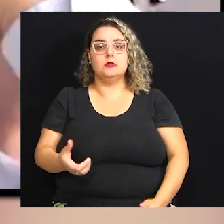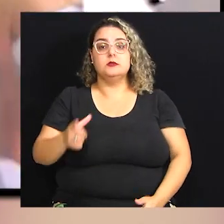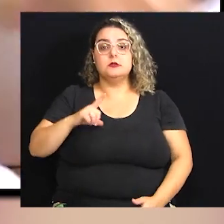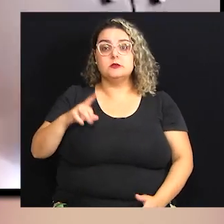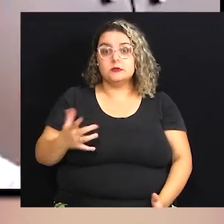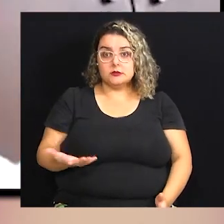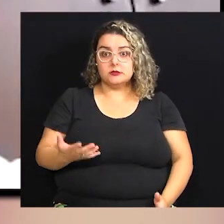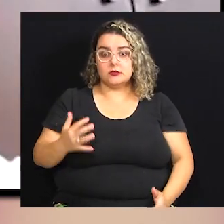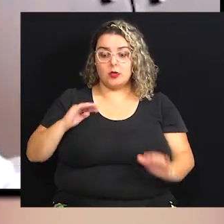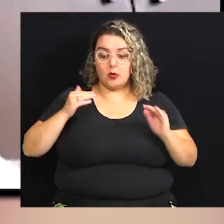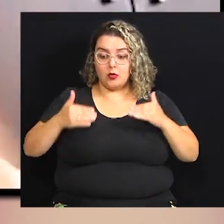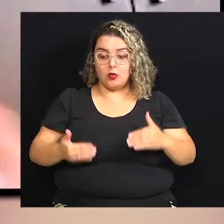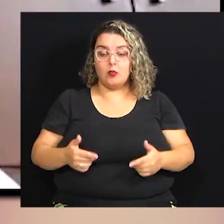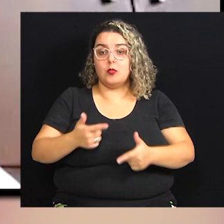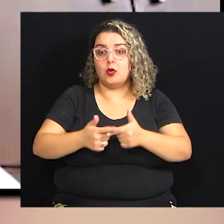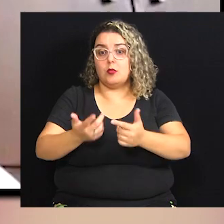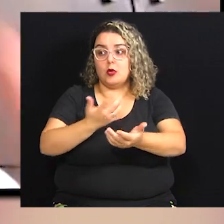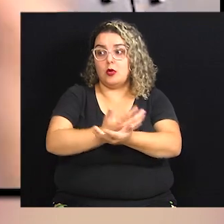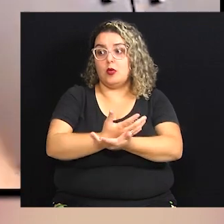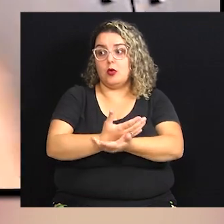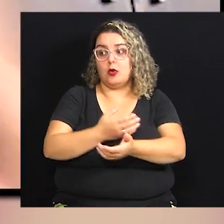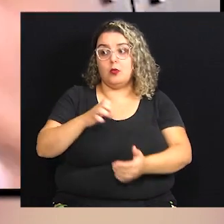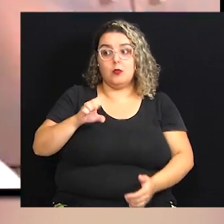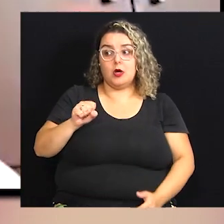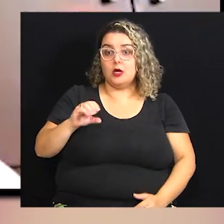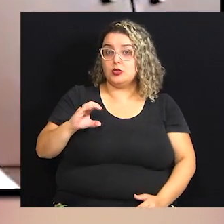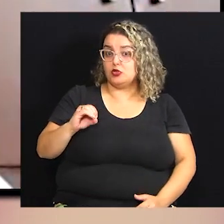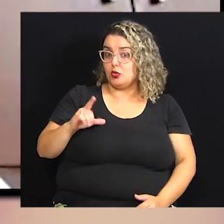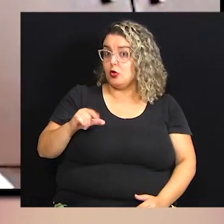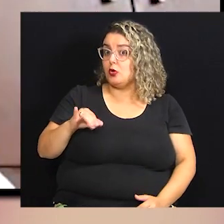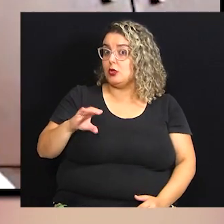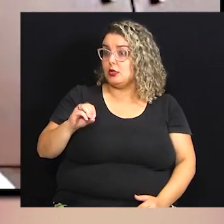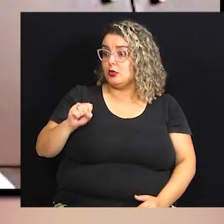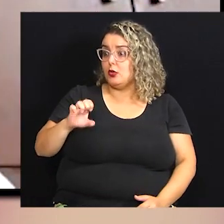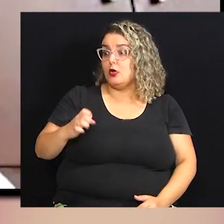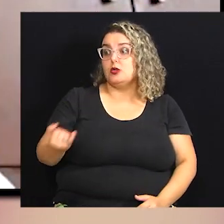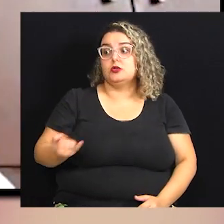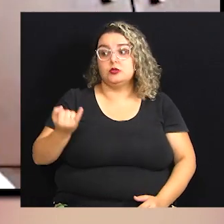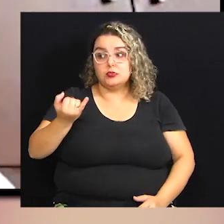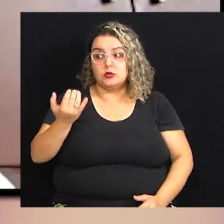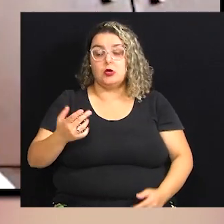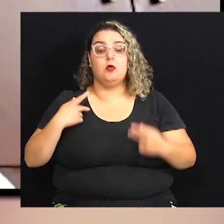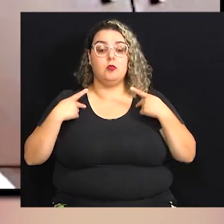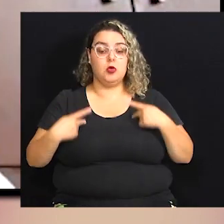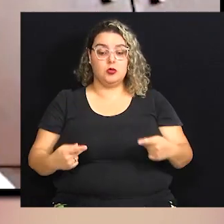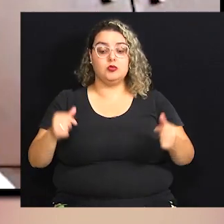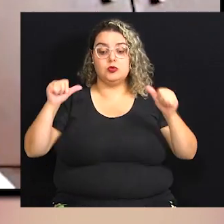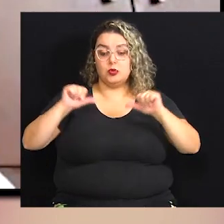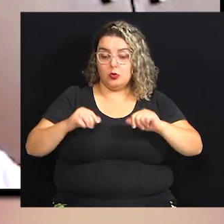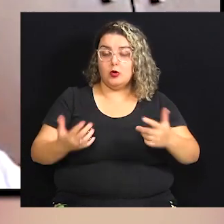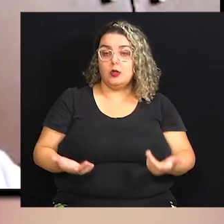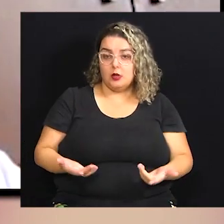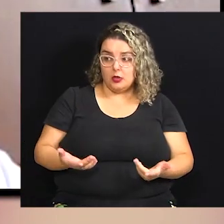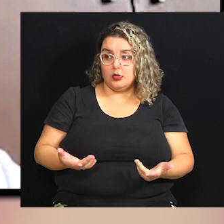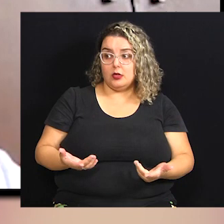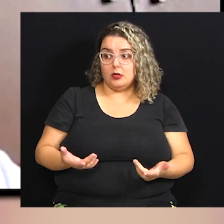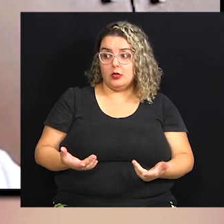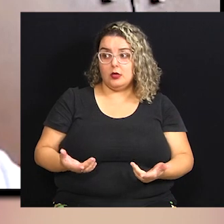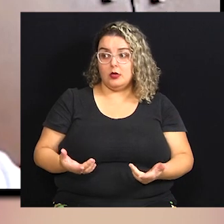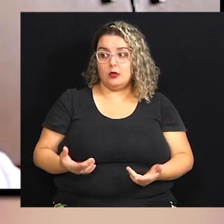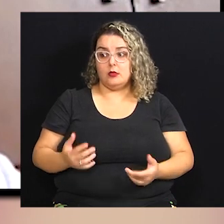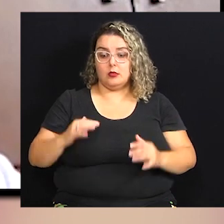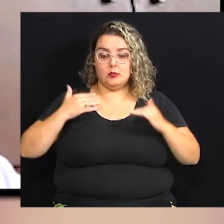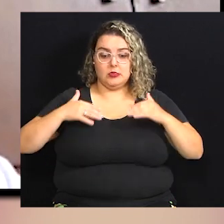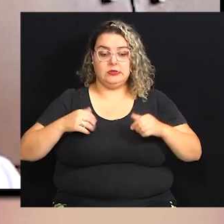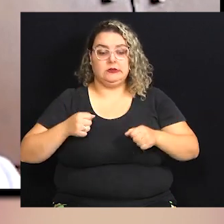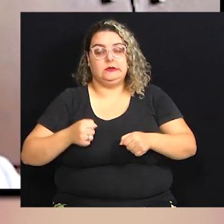algum fator muscular ou ósseo, uma escoliose importante, uma postura ruim? que você fique